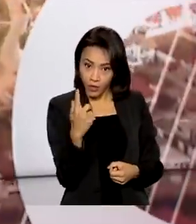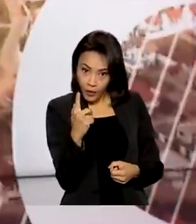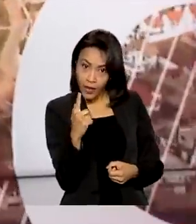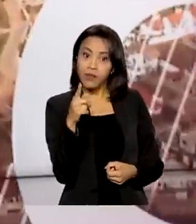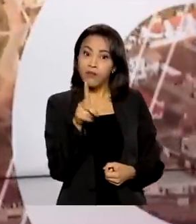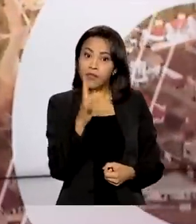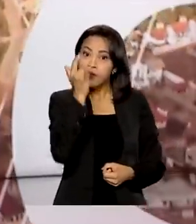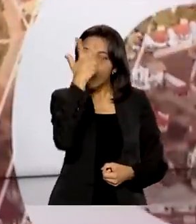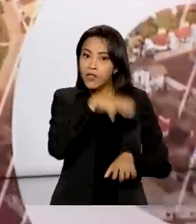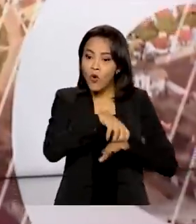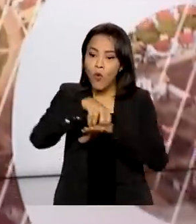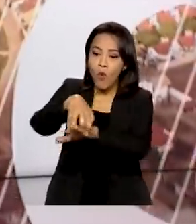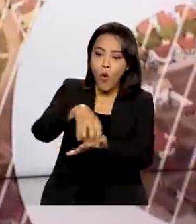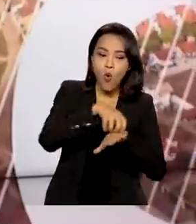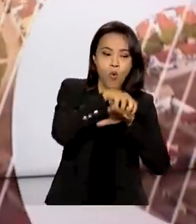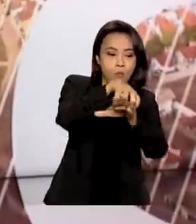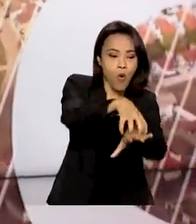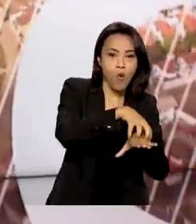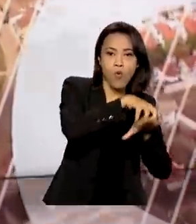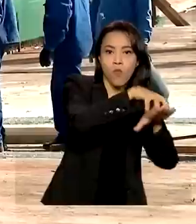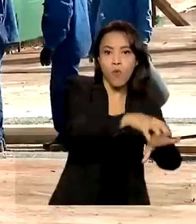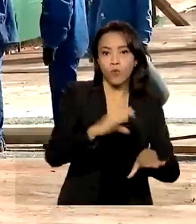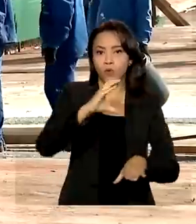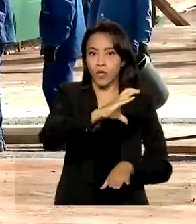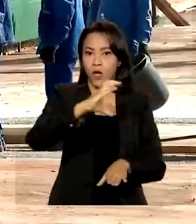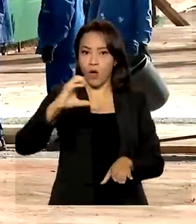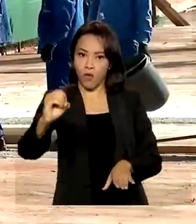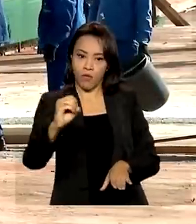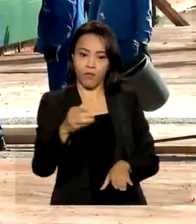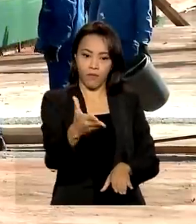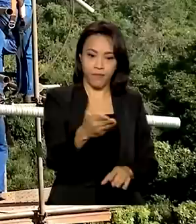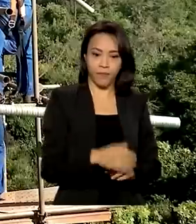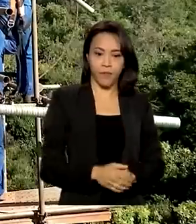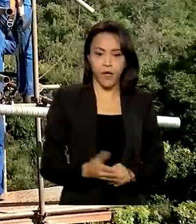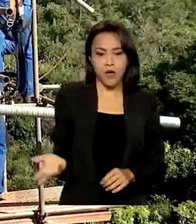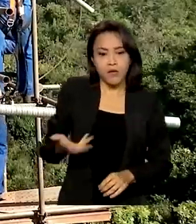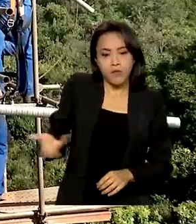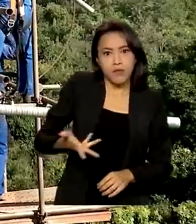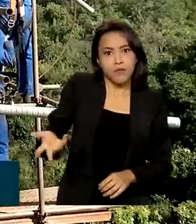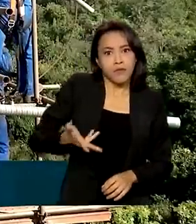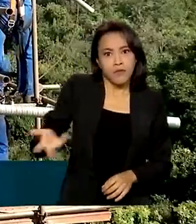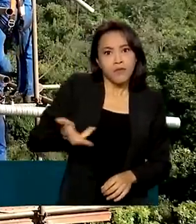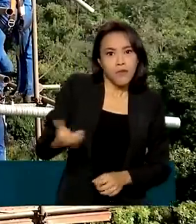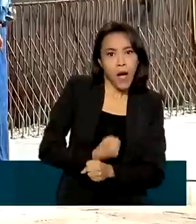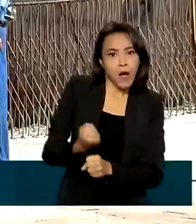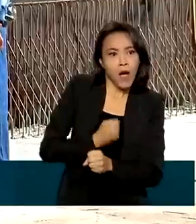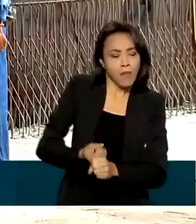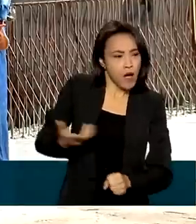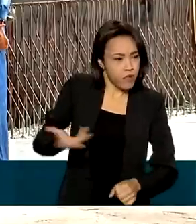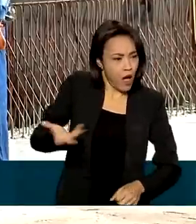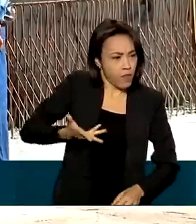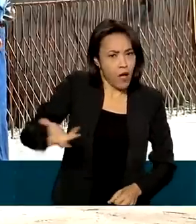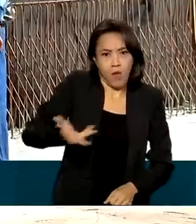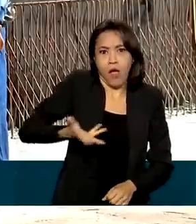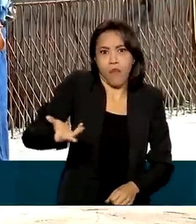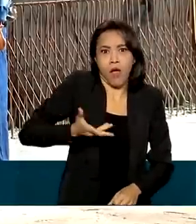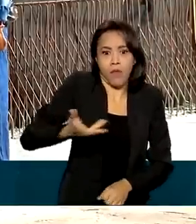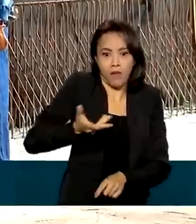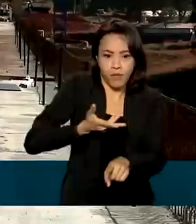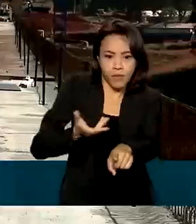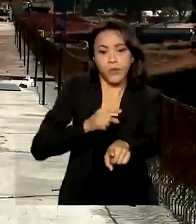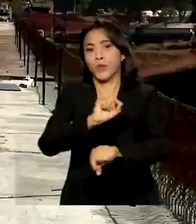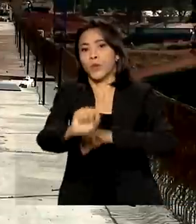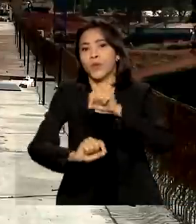escoamento da produção agrícola do centro-oeste o ritmo da construção segue acelerado os operários